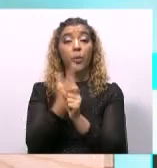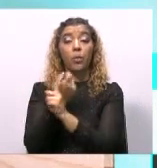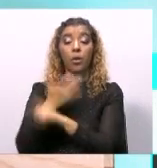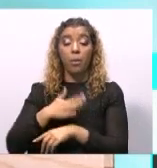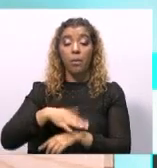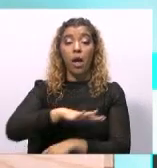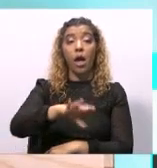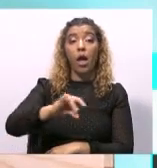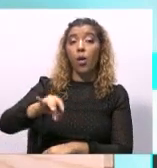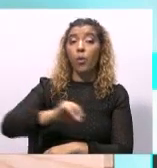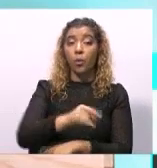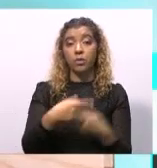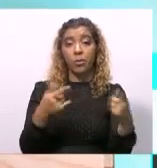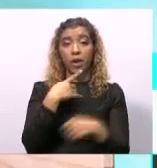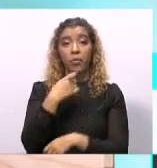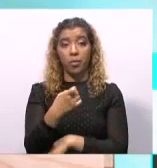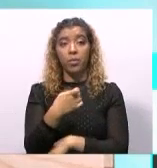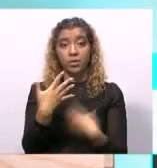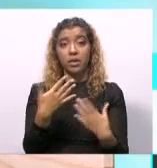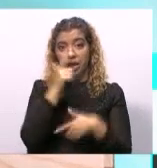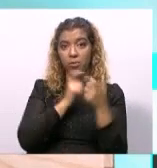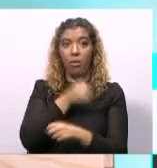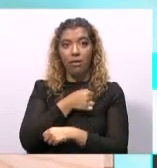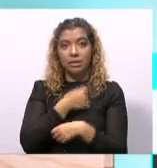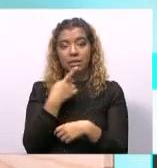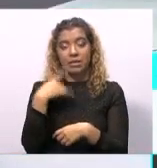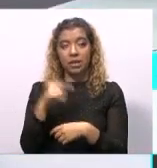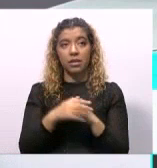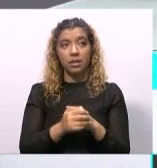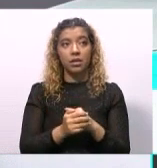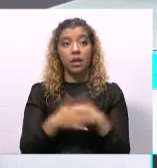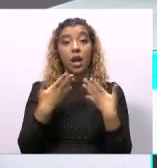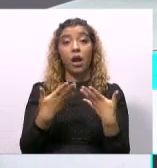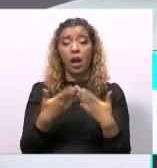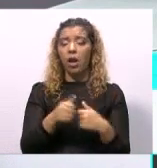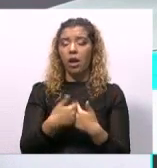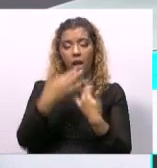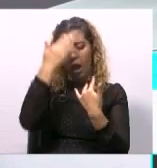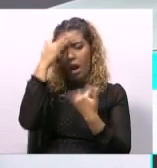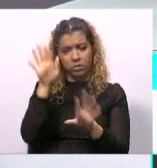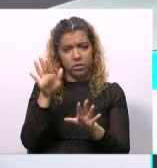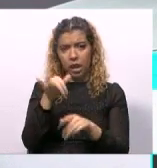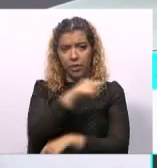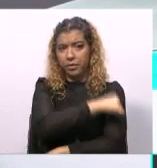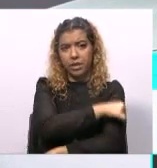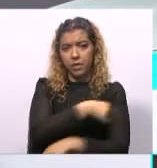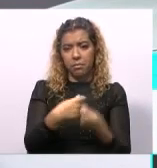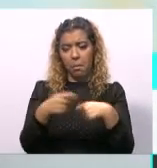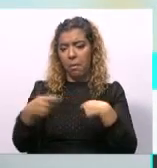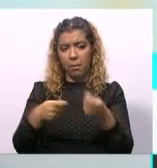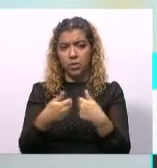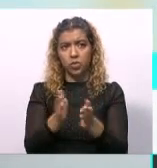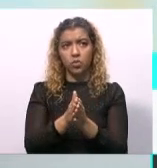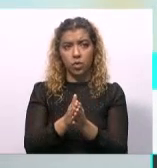óleos, não é? Porque esta deve ser uma das perguntas que estão a fazer lá em casa. Os óleos essenciais hoje em dia já estão disponíveis em praticamente todas as farmácias